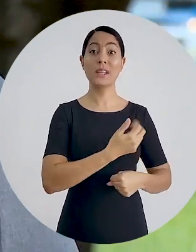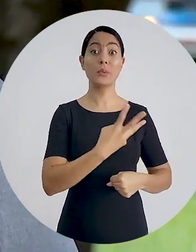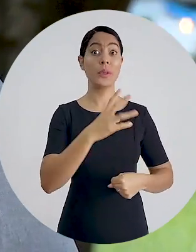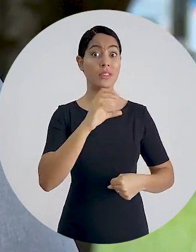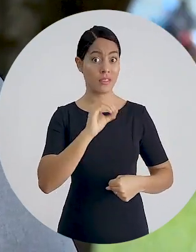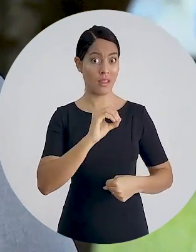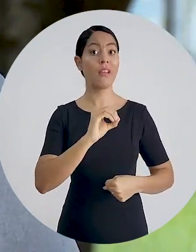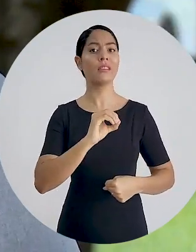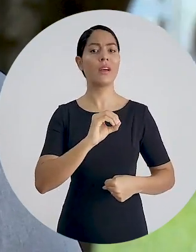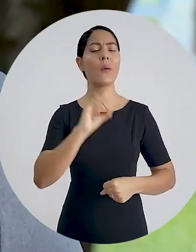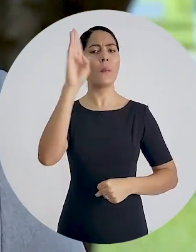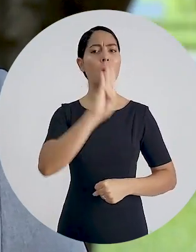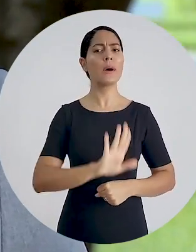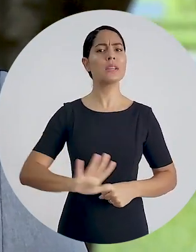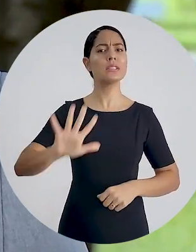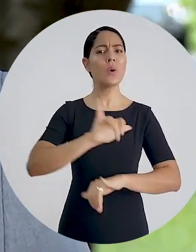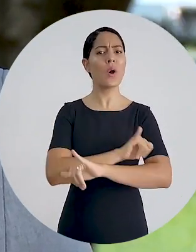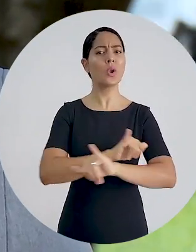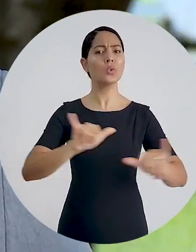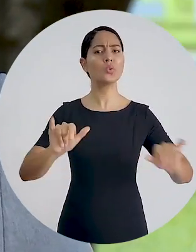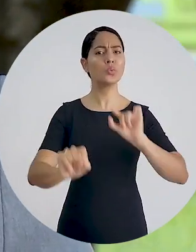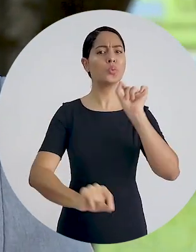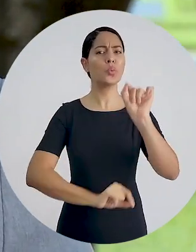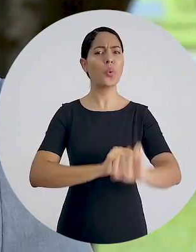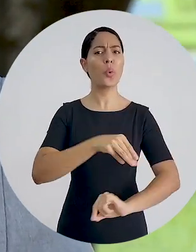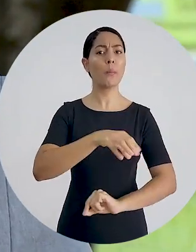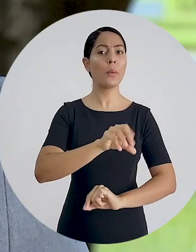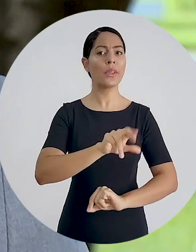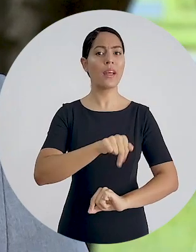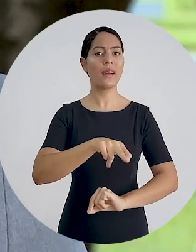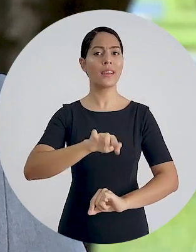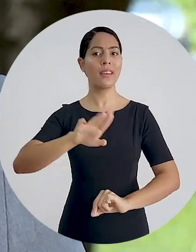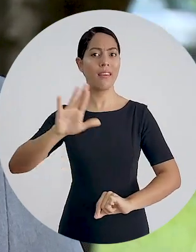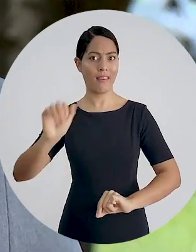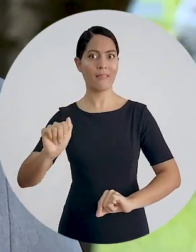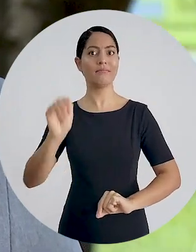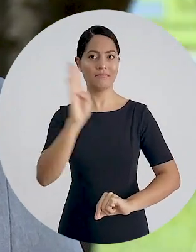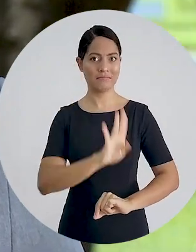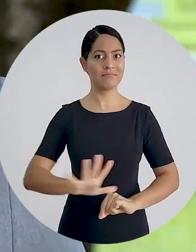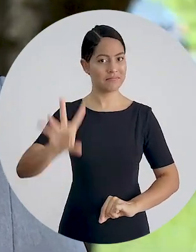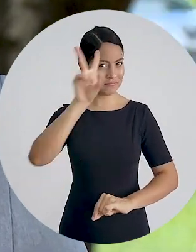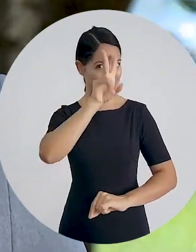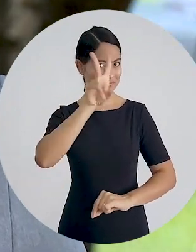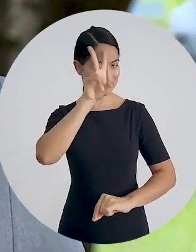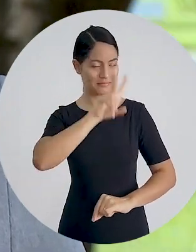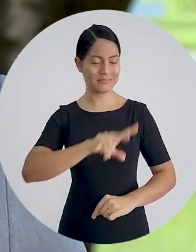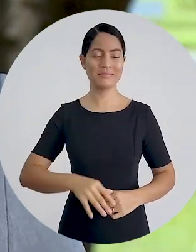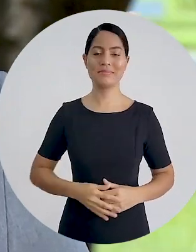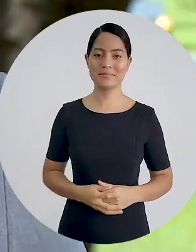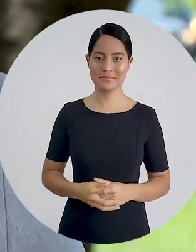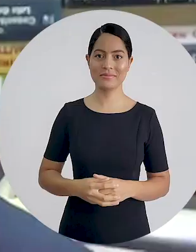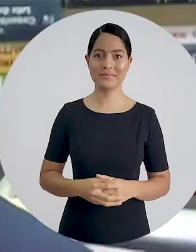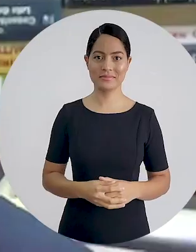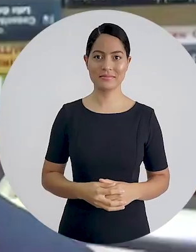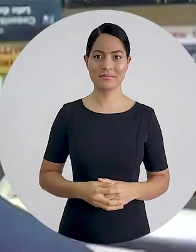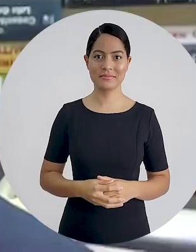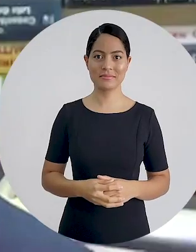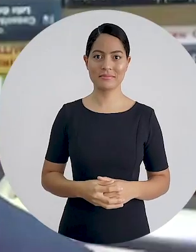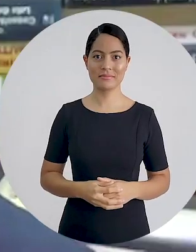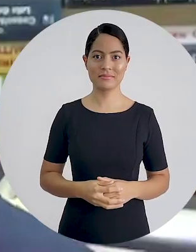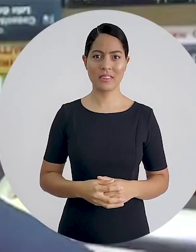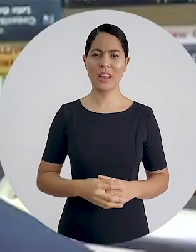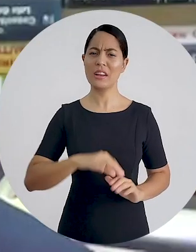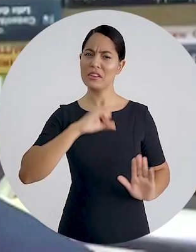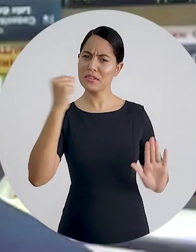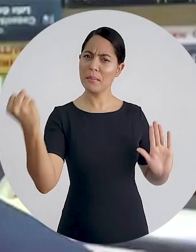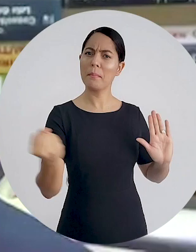substituía a Constituição monárquica do país. Uma conquista e tanto, que a gente relembra agora. O grande legado